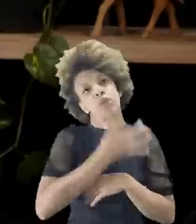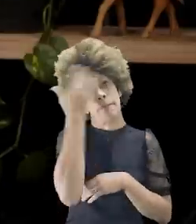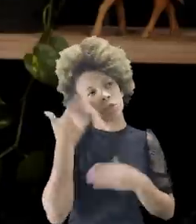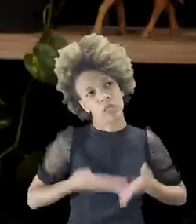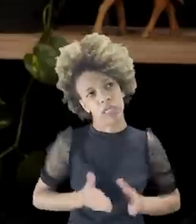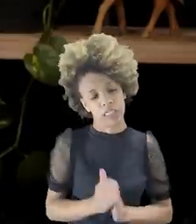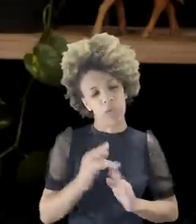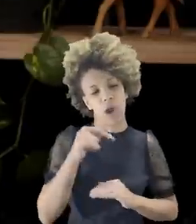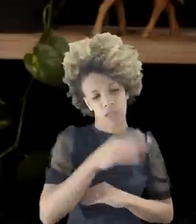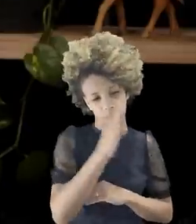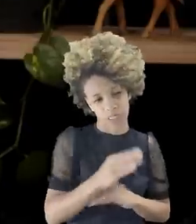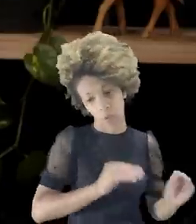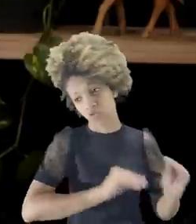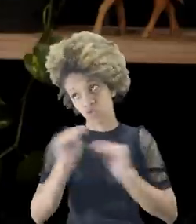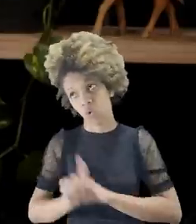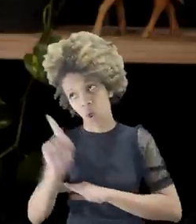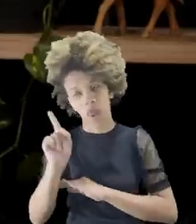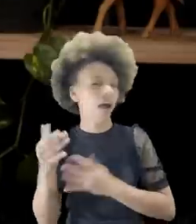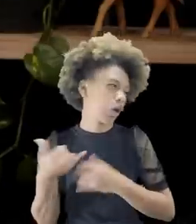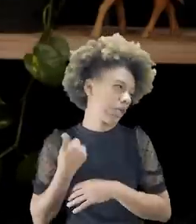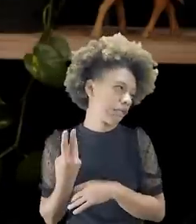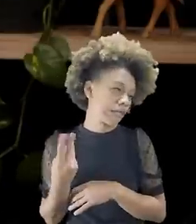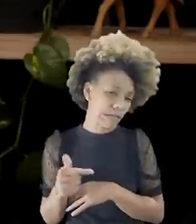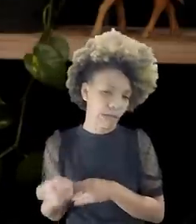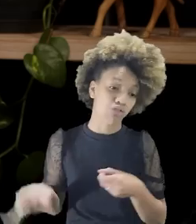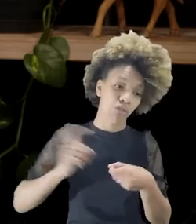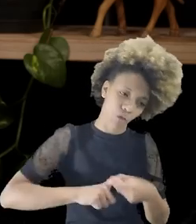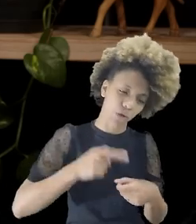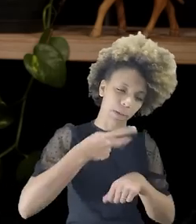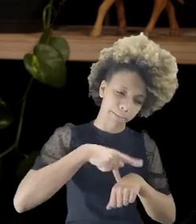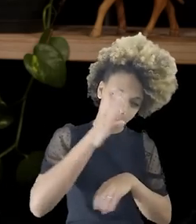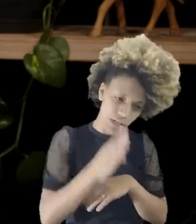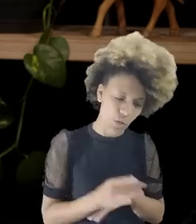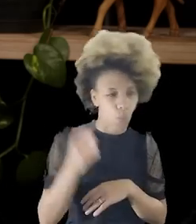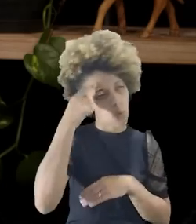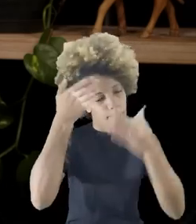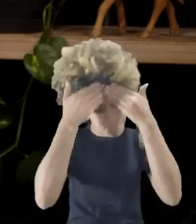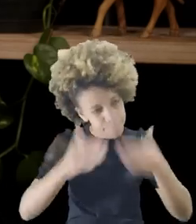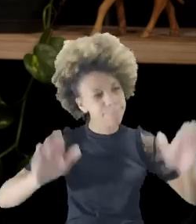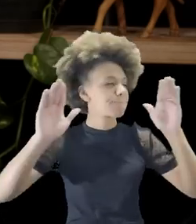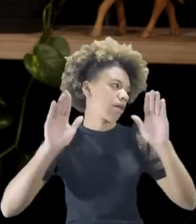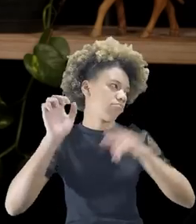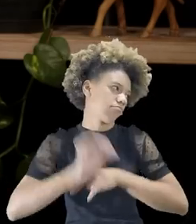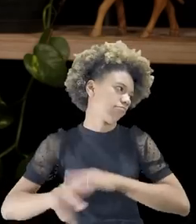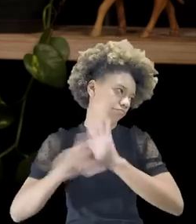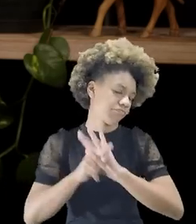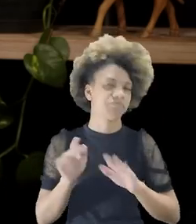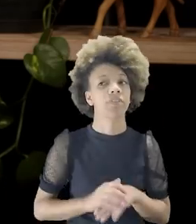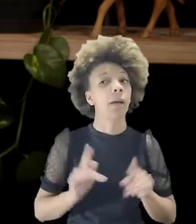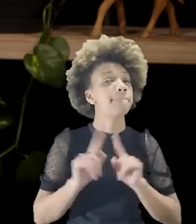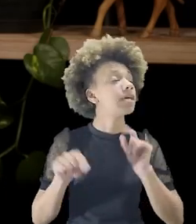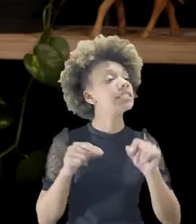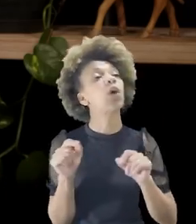saiu daqui jogou lá agora tá com 37 anos volta para cá com uma cabeça mais né europeia e tal